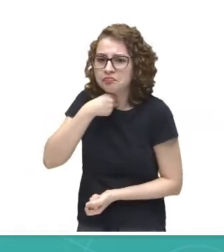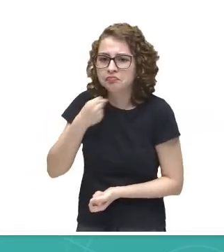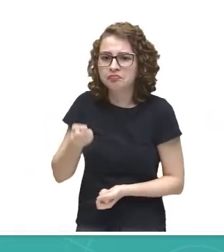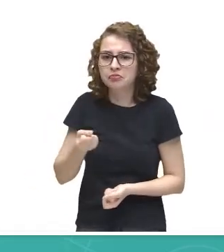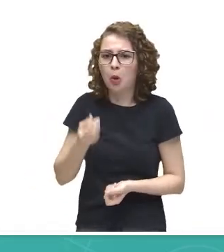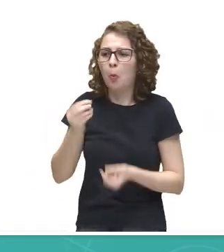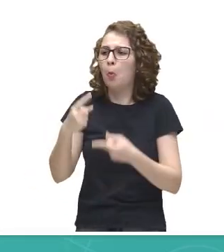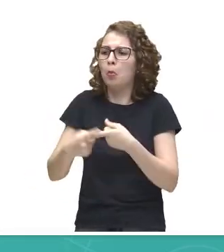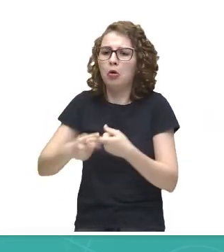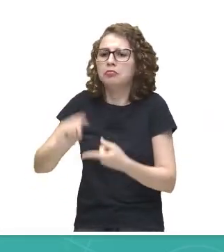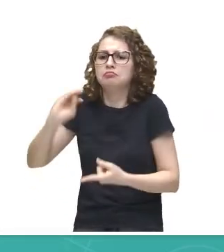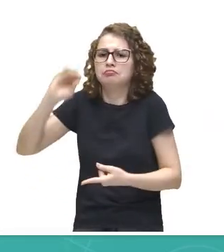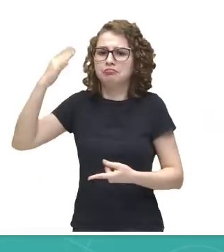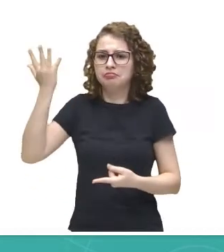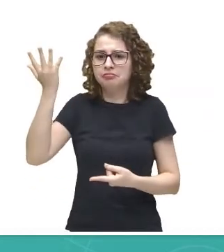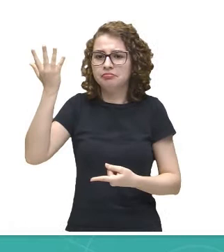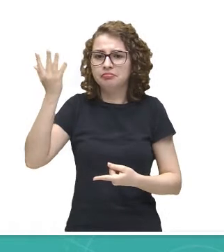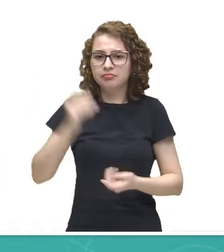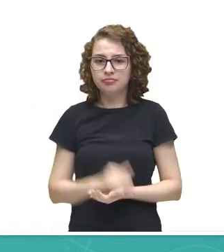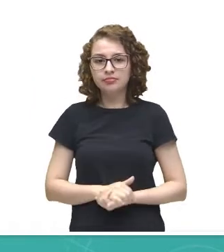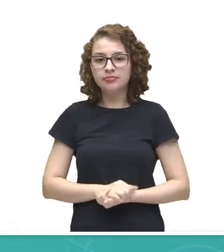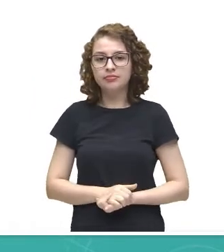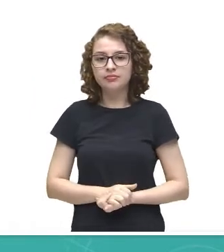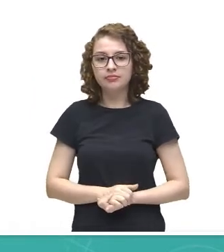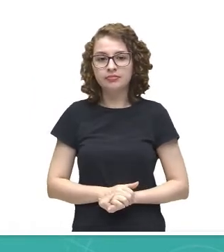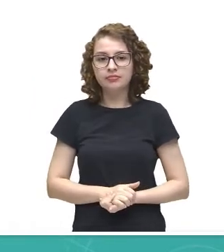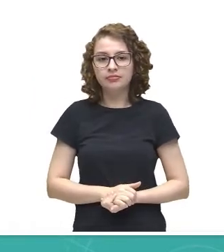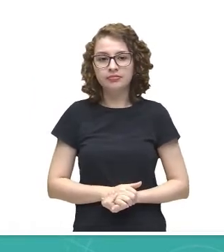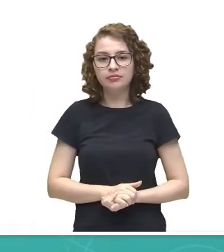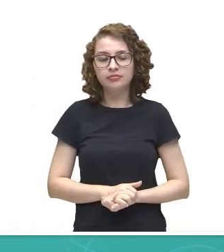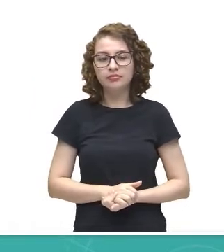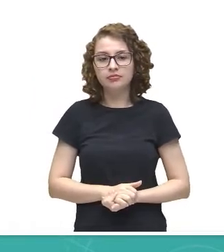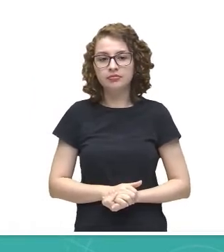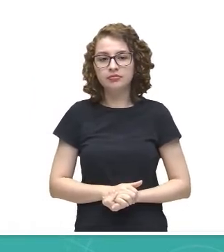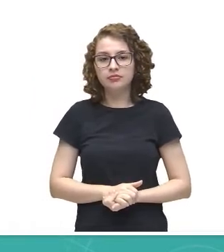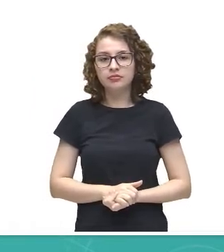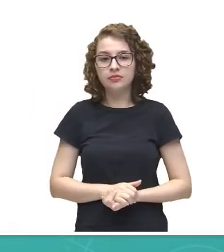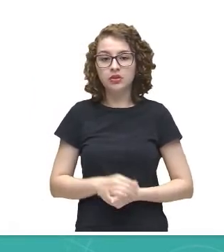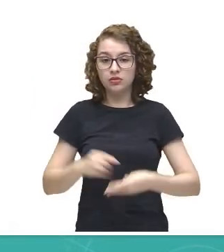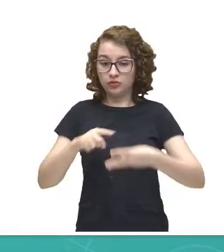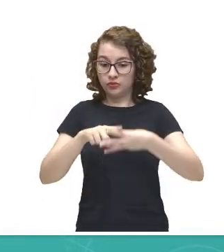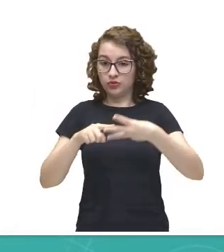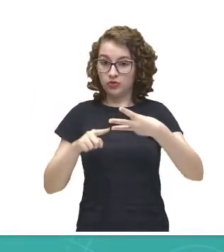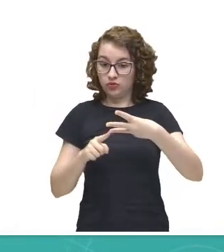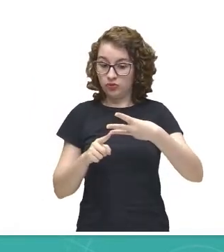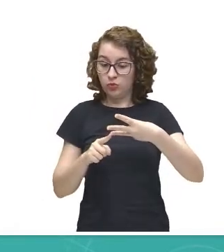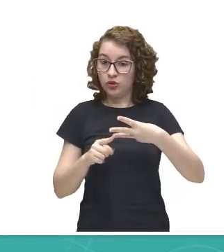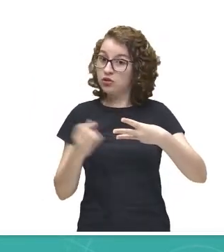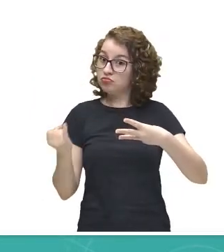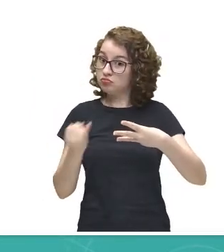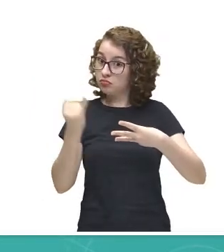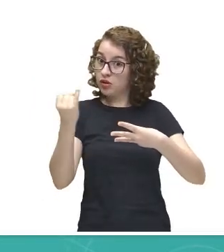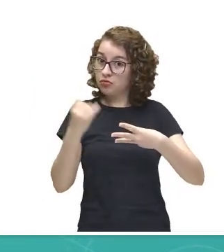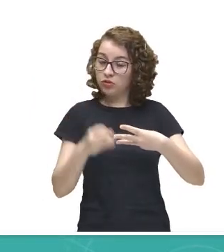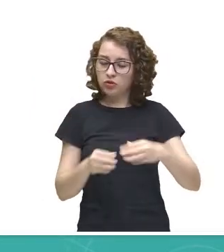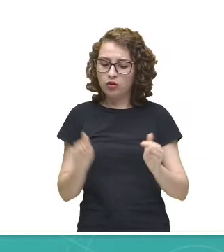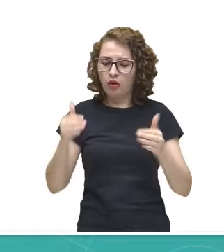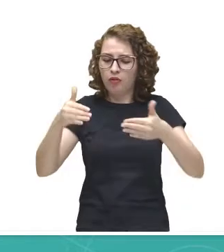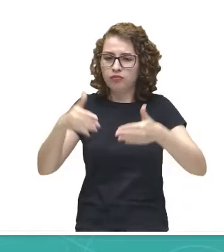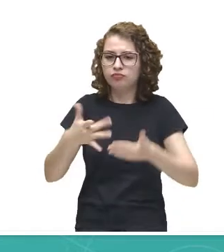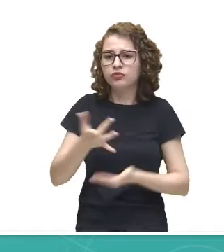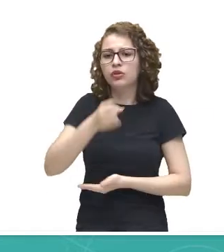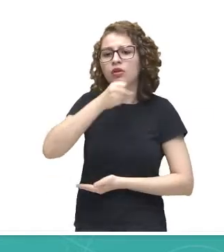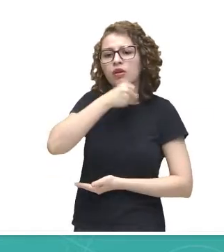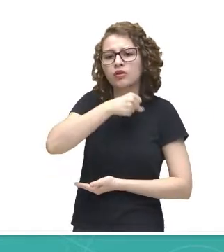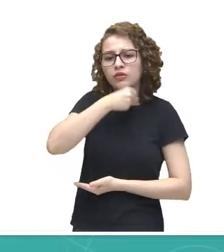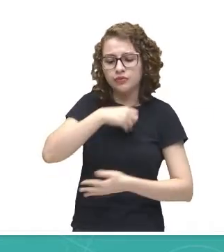envelhecimento acontece? Vamos verificar? Muito bem, então nós temos aí três fatores que são determinantes nesse processo